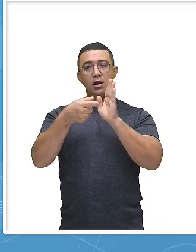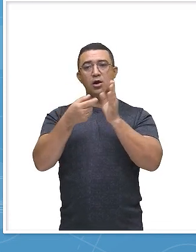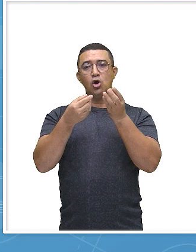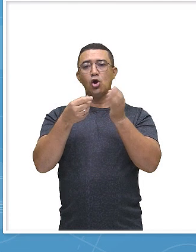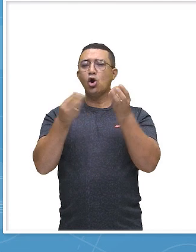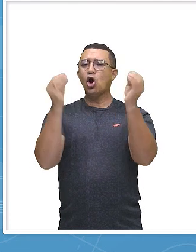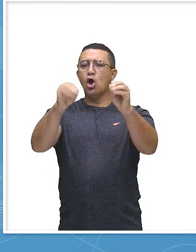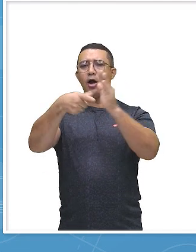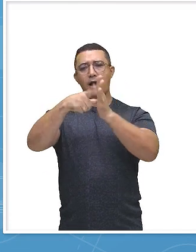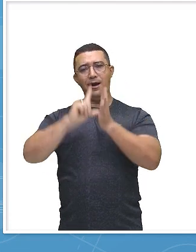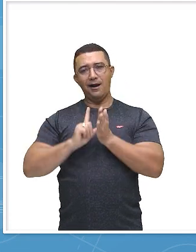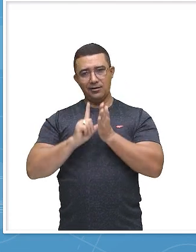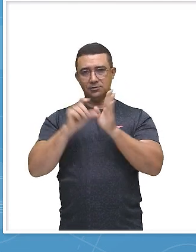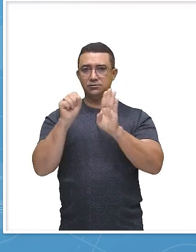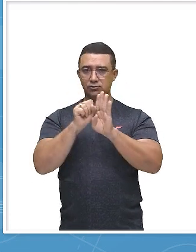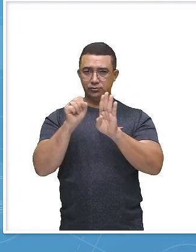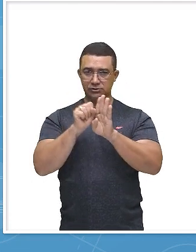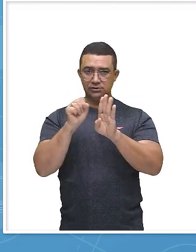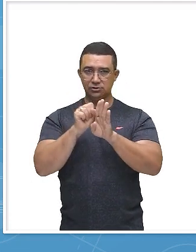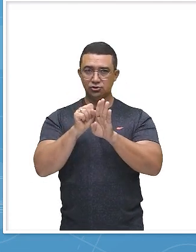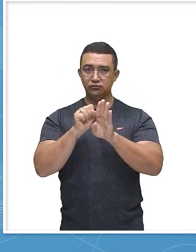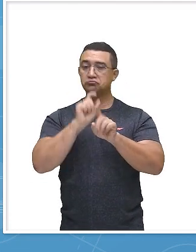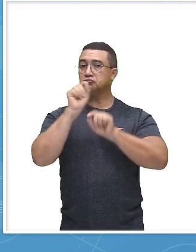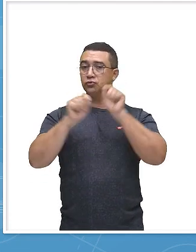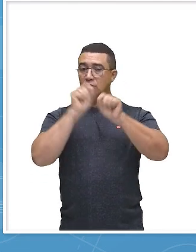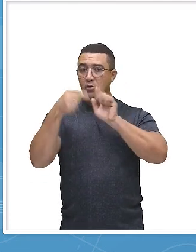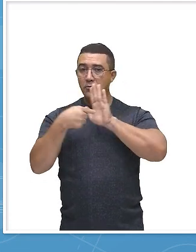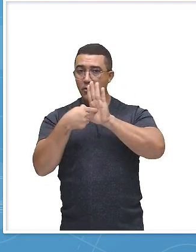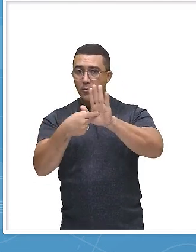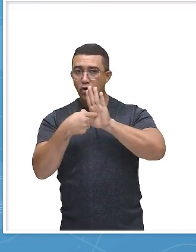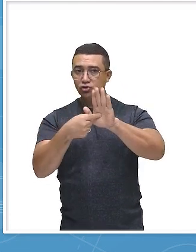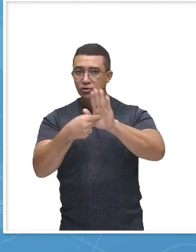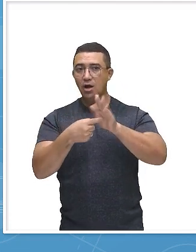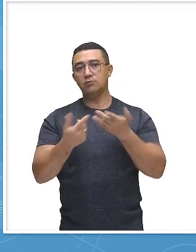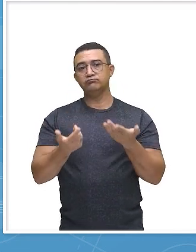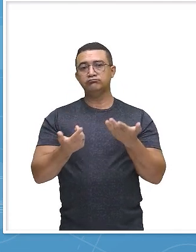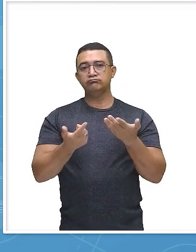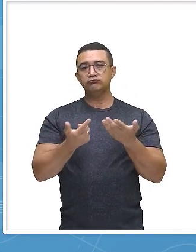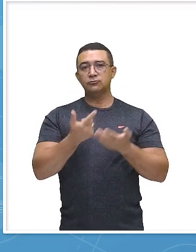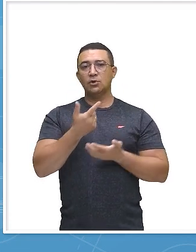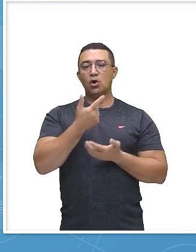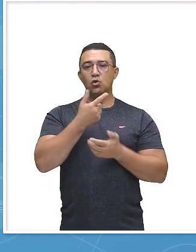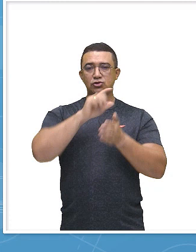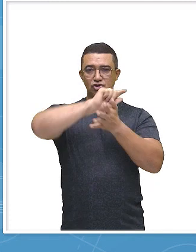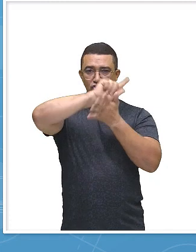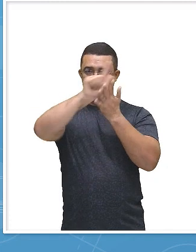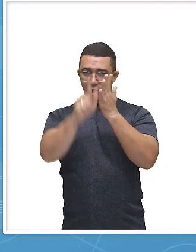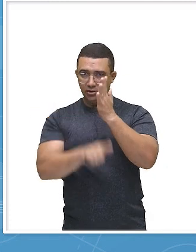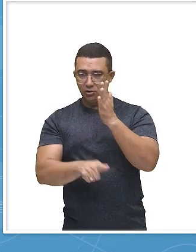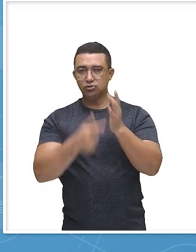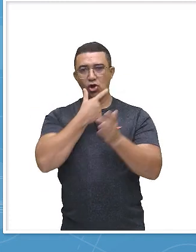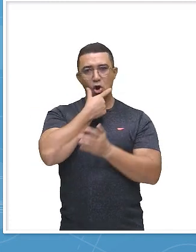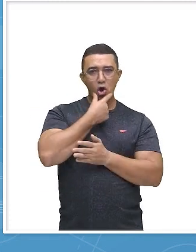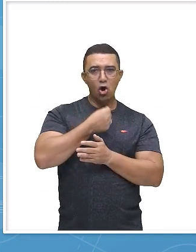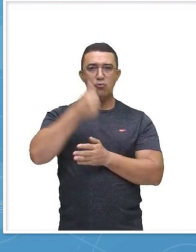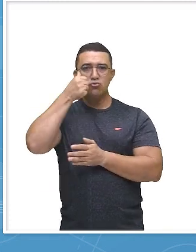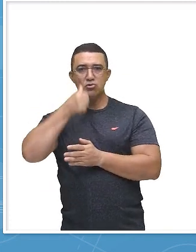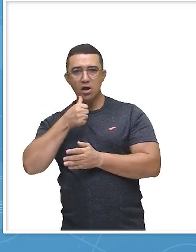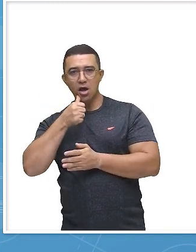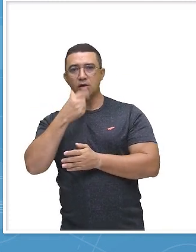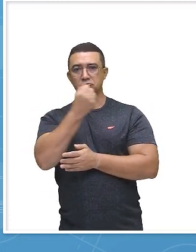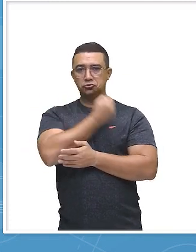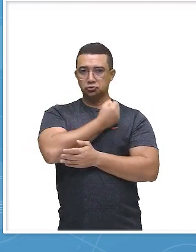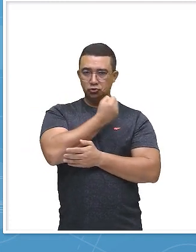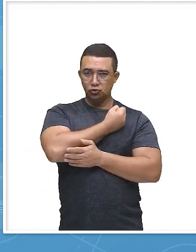antecedido, eles vêm antes. Para quê? Para particularizá-los, para especificá-los ou para generalizá-los,